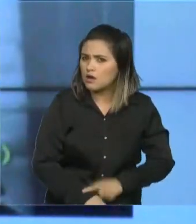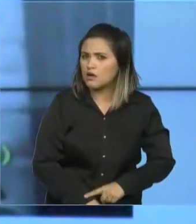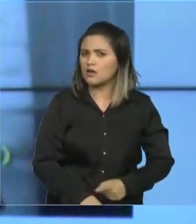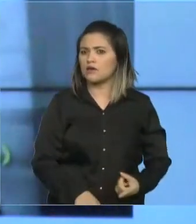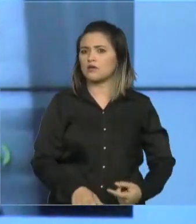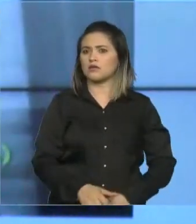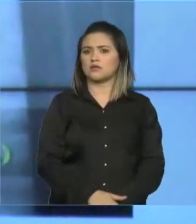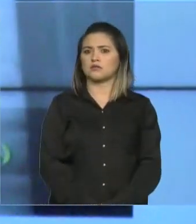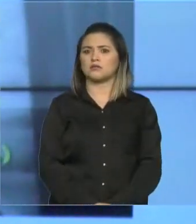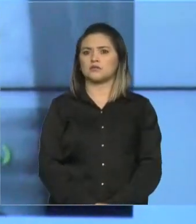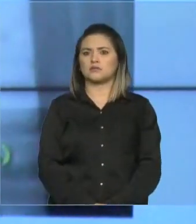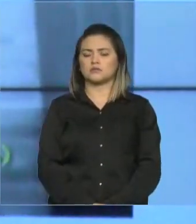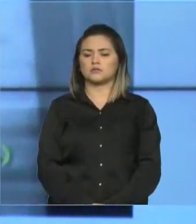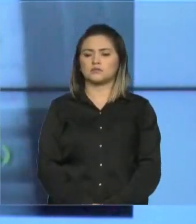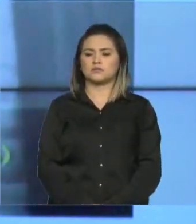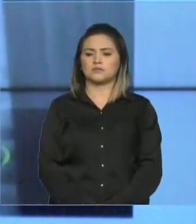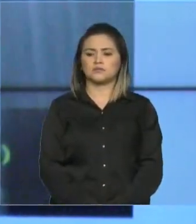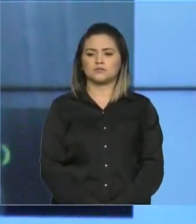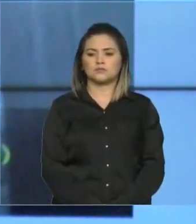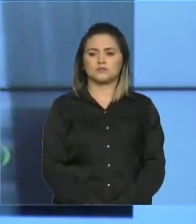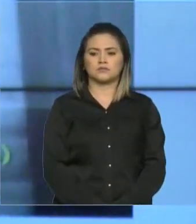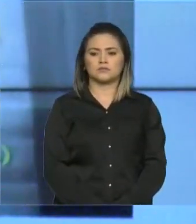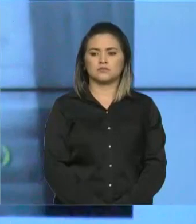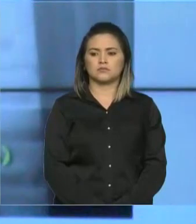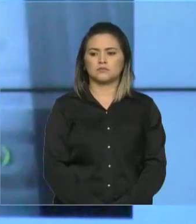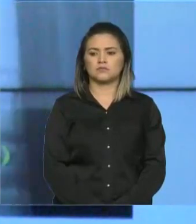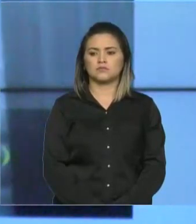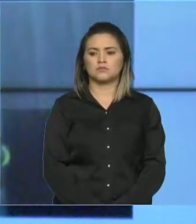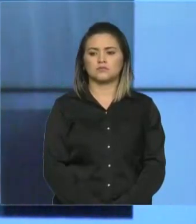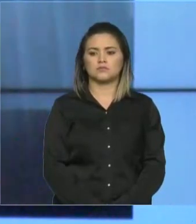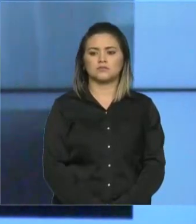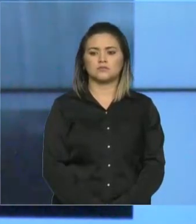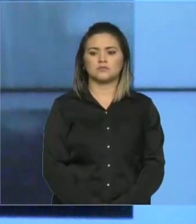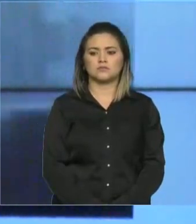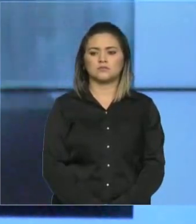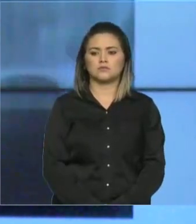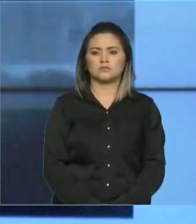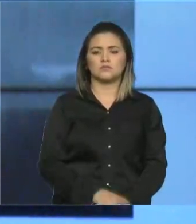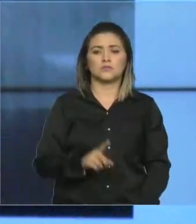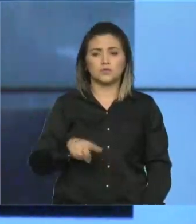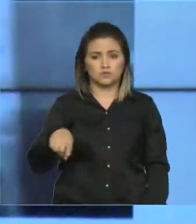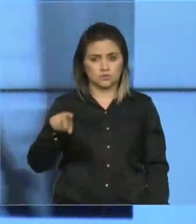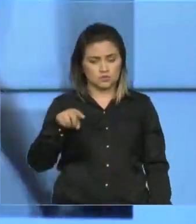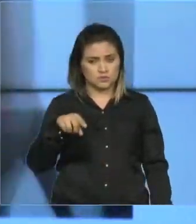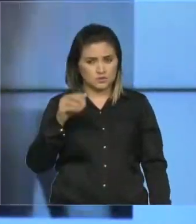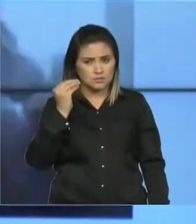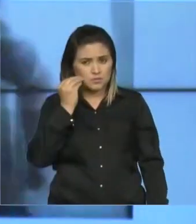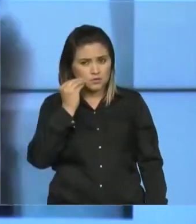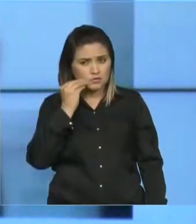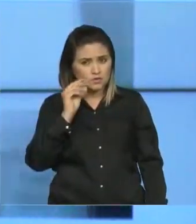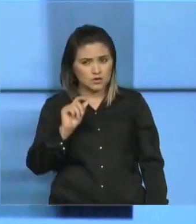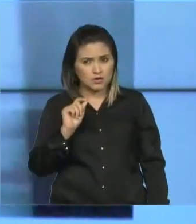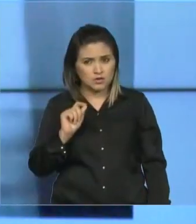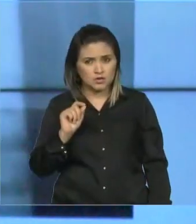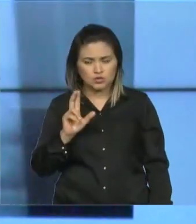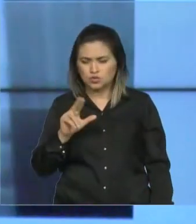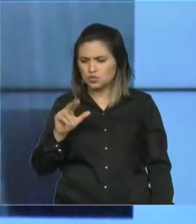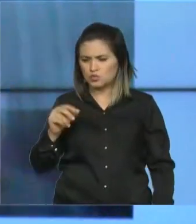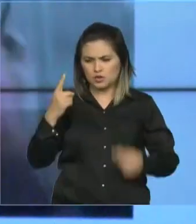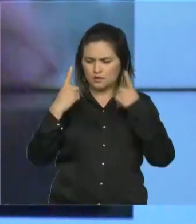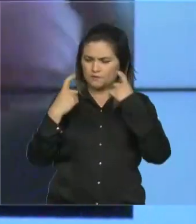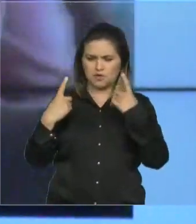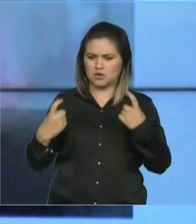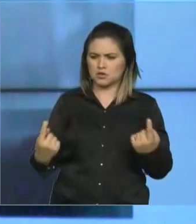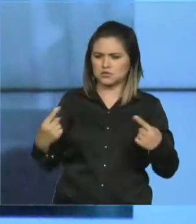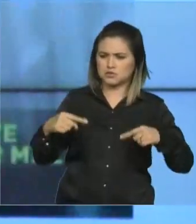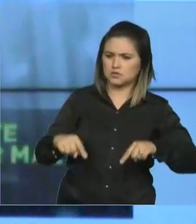grupo dos deputados, vai ver que em nenhum momento ele se opôs de maneira violenta à prisão. Tudo que ele pediu foi